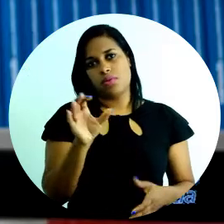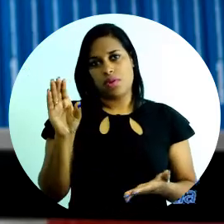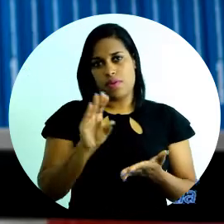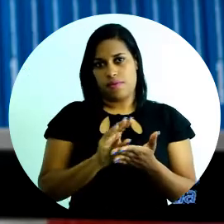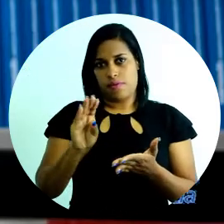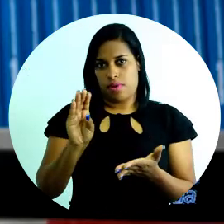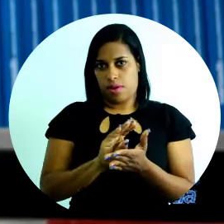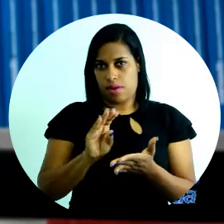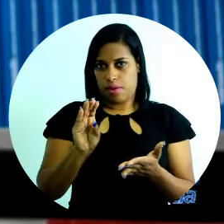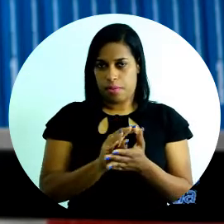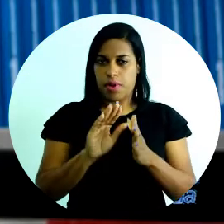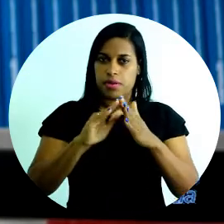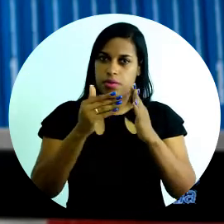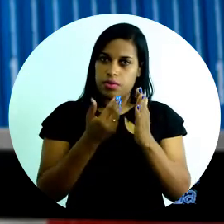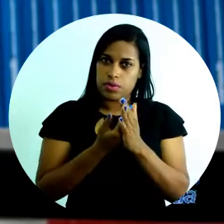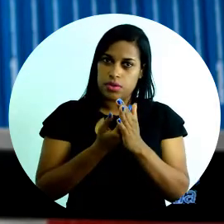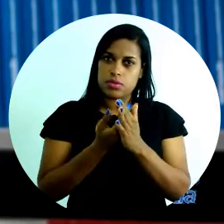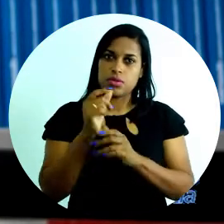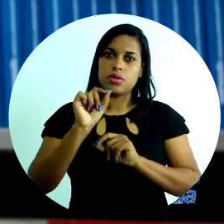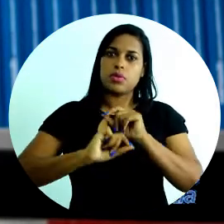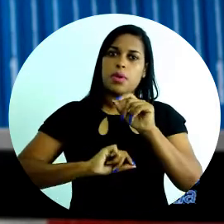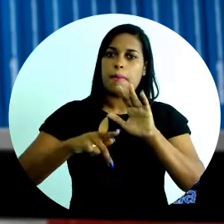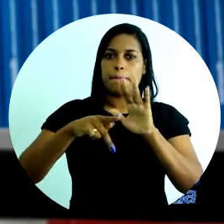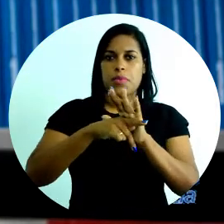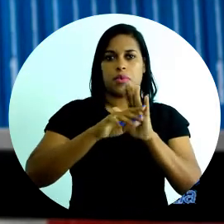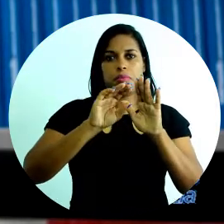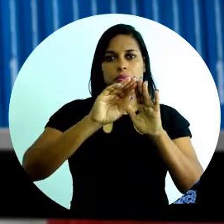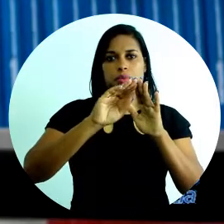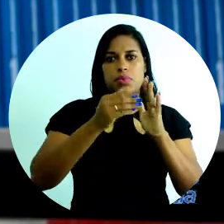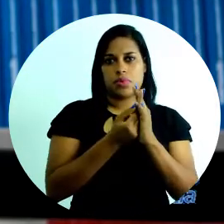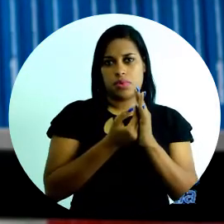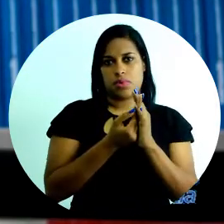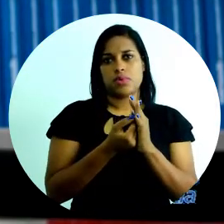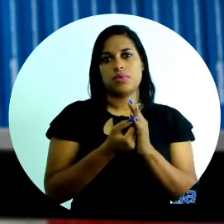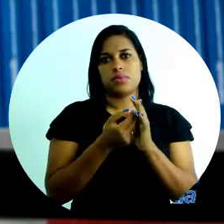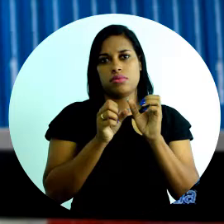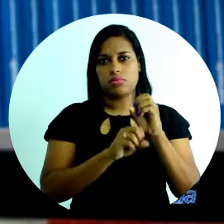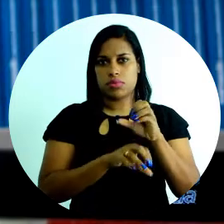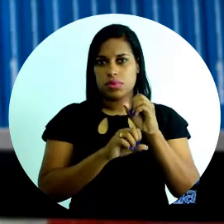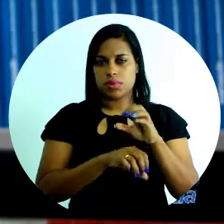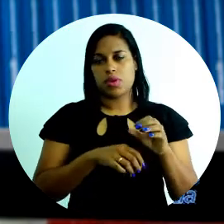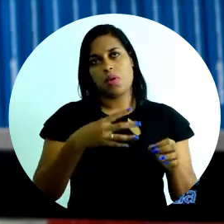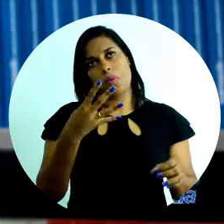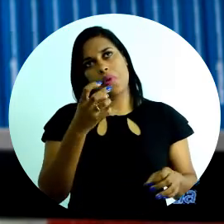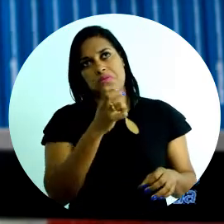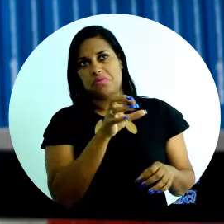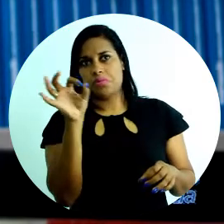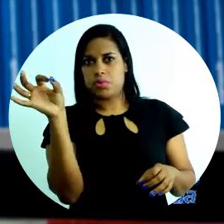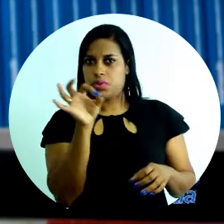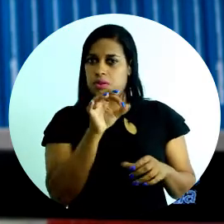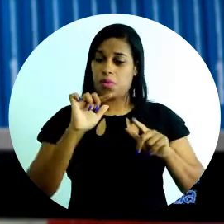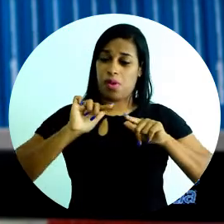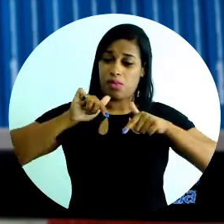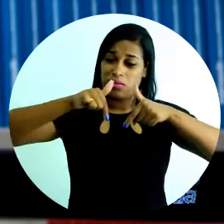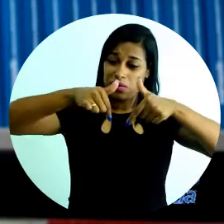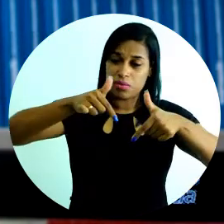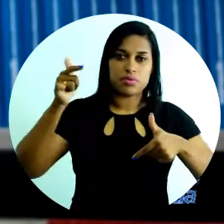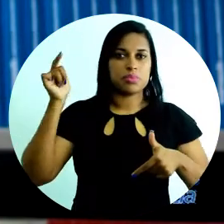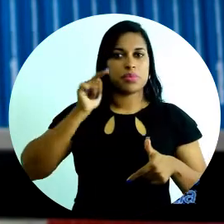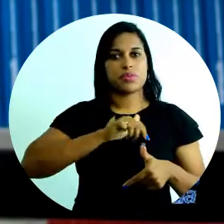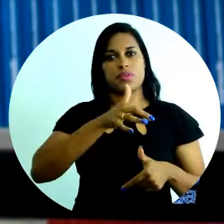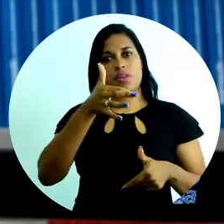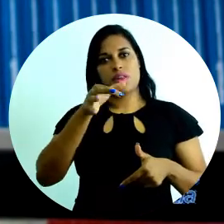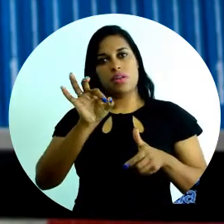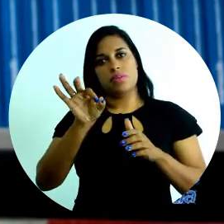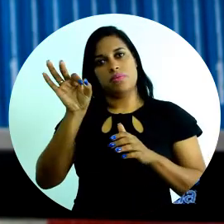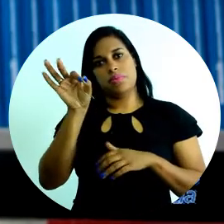recursos da colônia na época eram destinados à educação. Hoje a gente está com algo entre 4% e 5%. Existe uma luta para que a gente